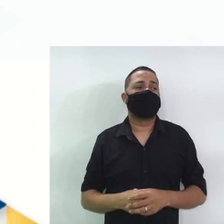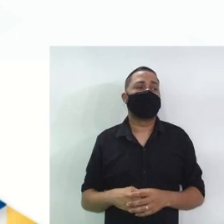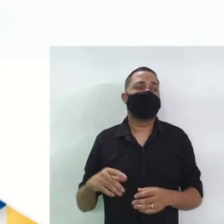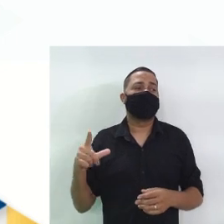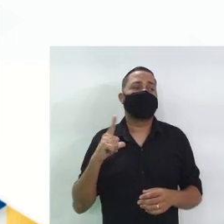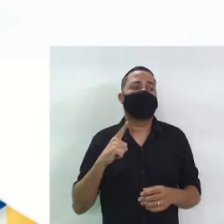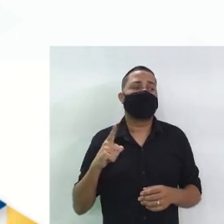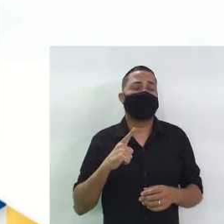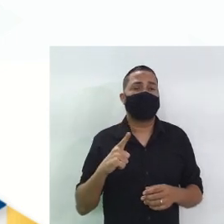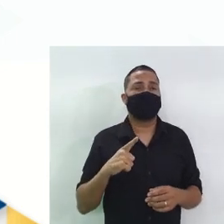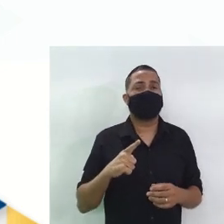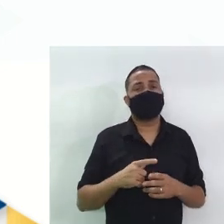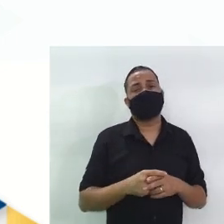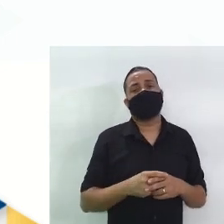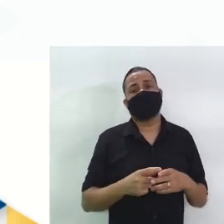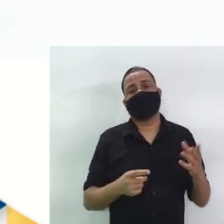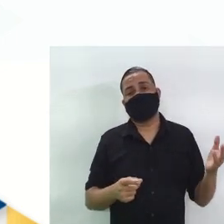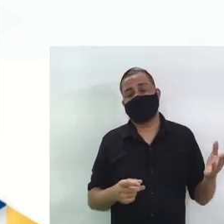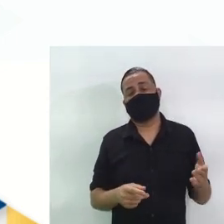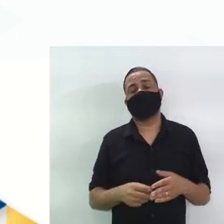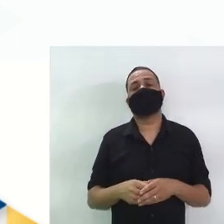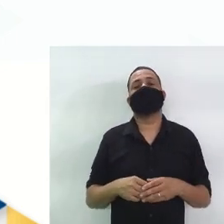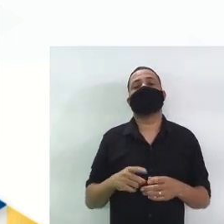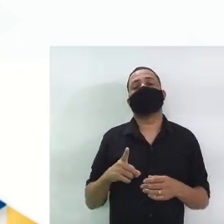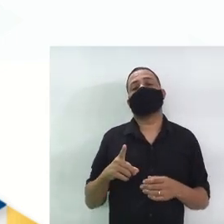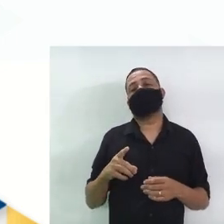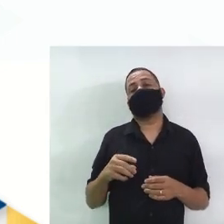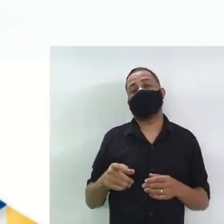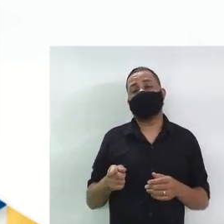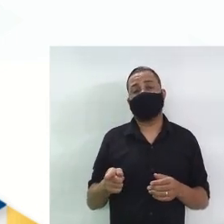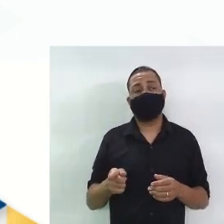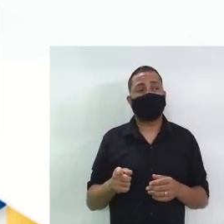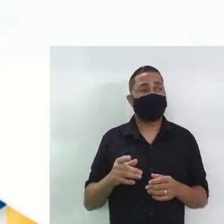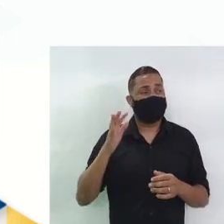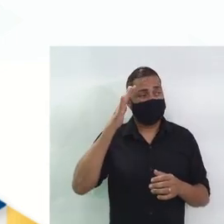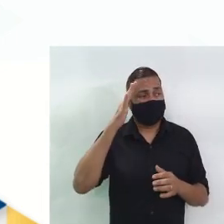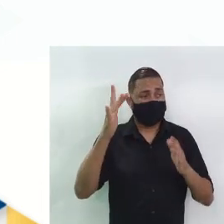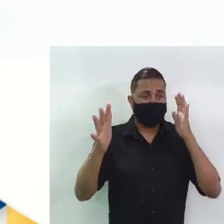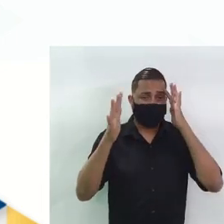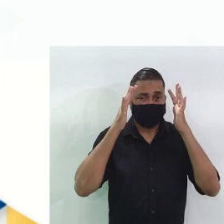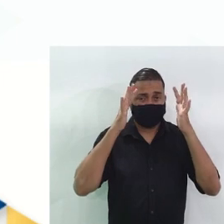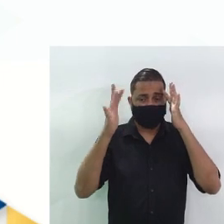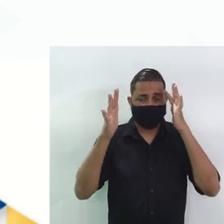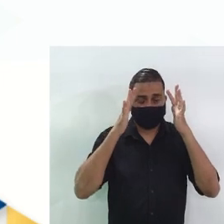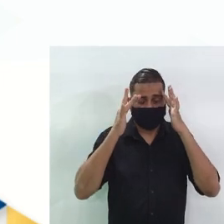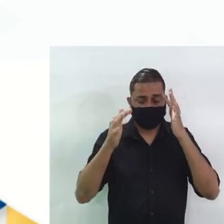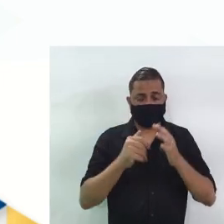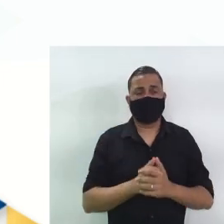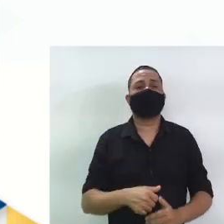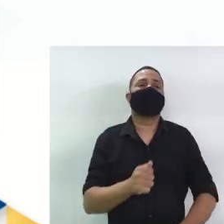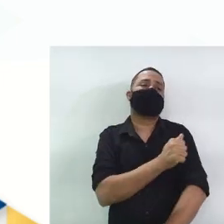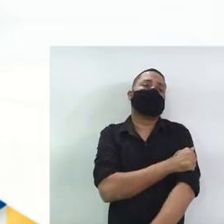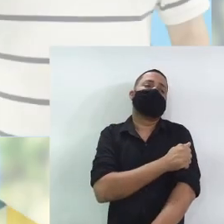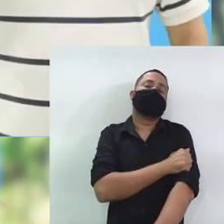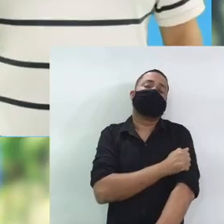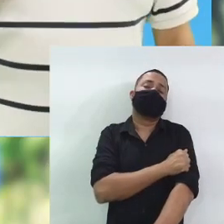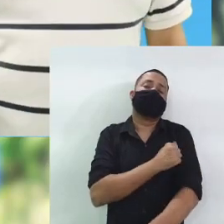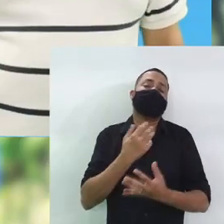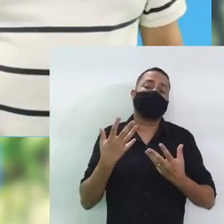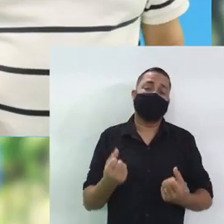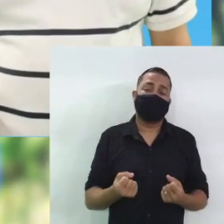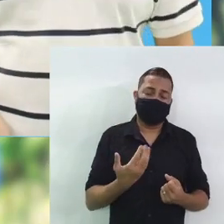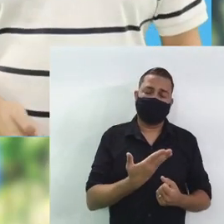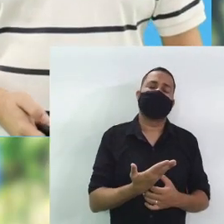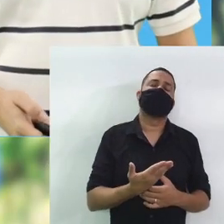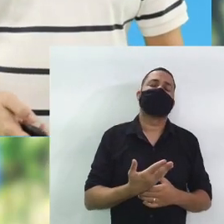o que? Algo devocional, algo para meditação dos Hare Krishna, dos adeptos